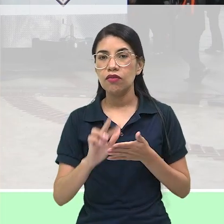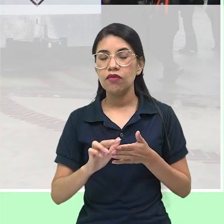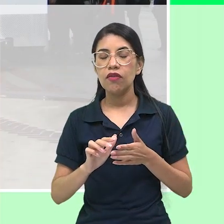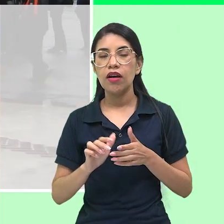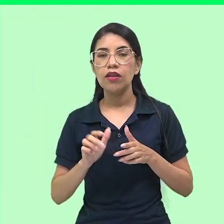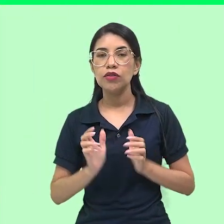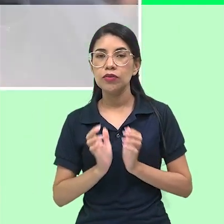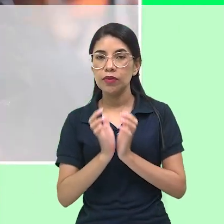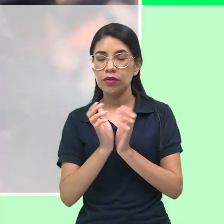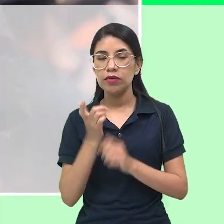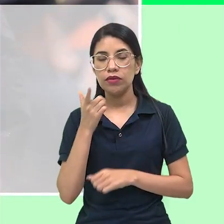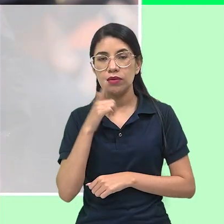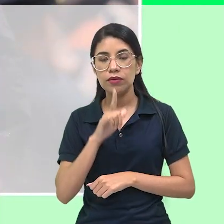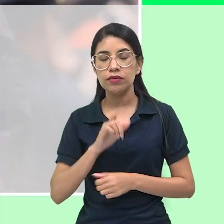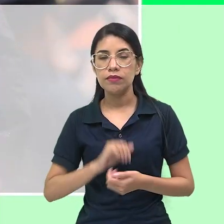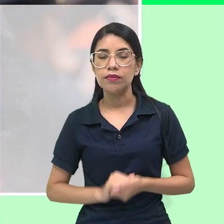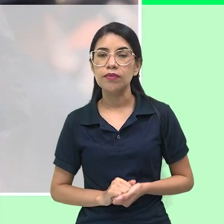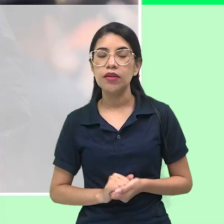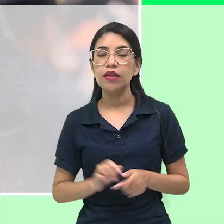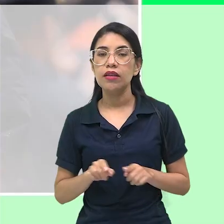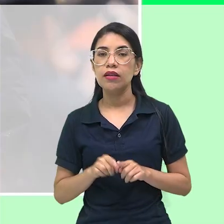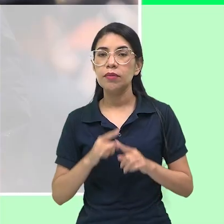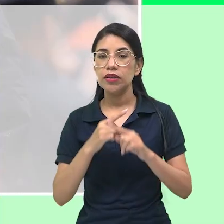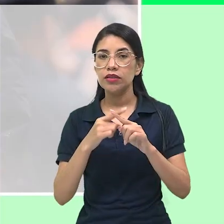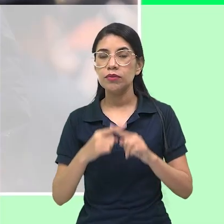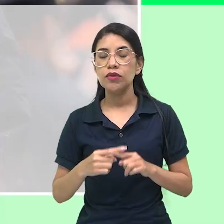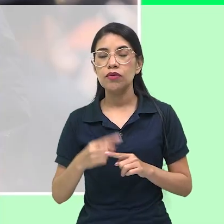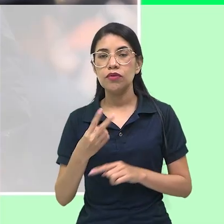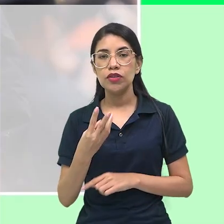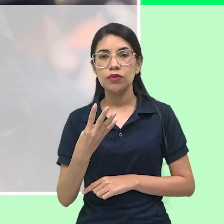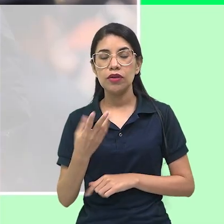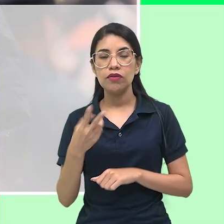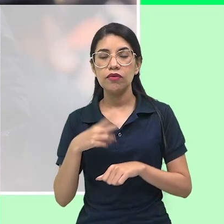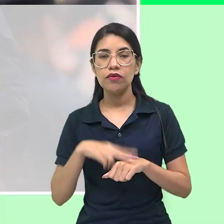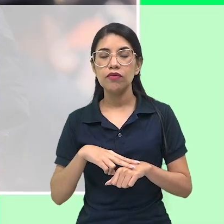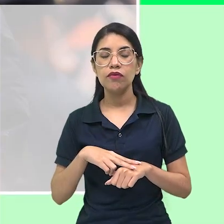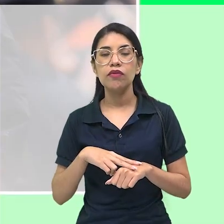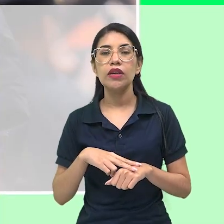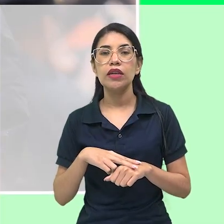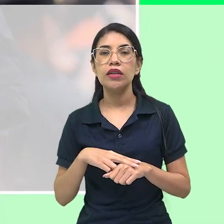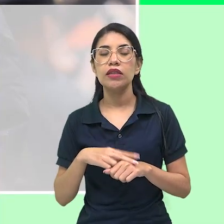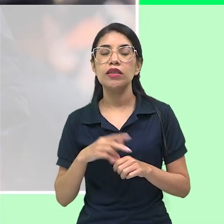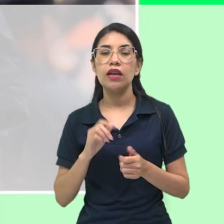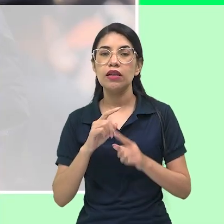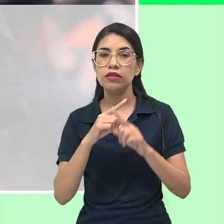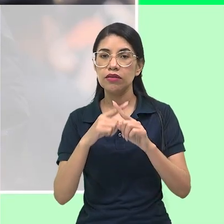slugging. Além disso, disputou 24 vezes o All-Star Game,